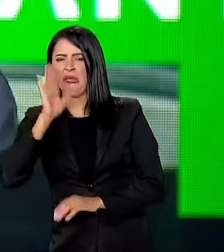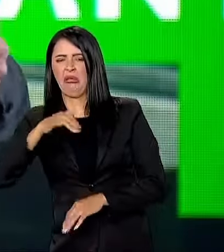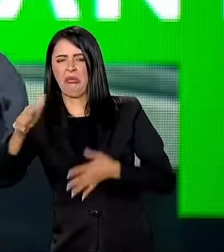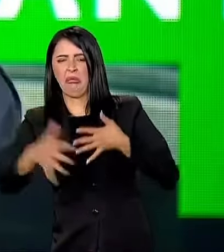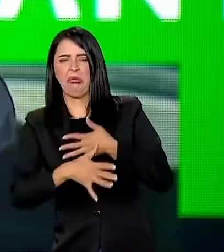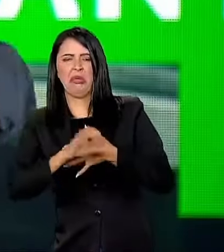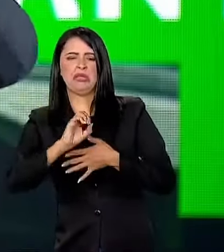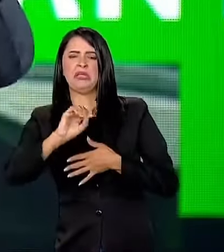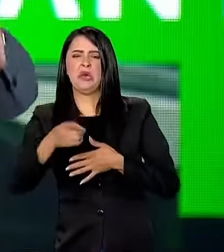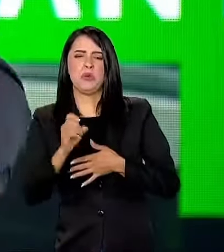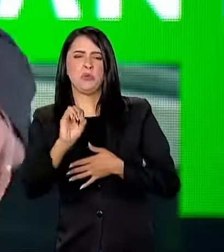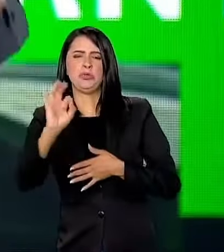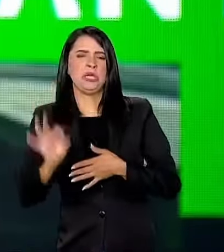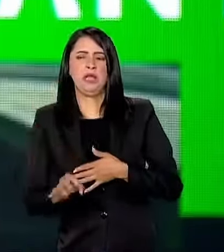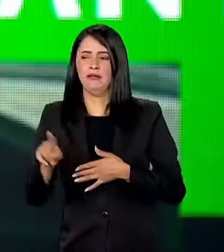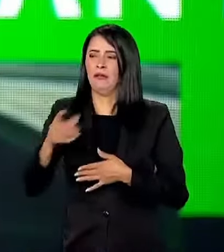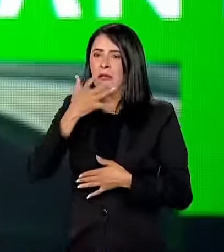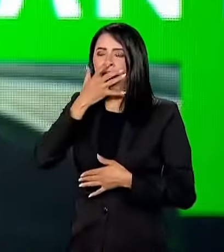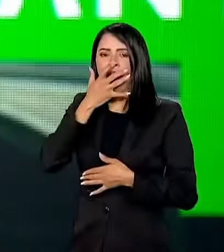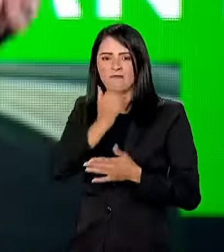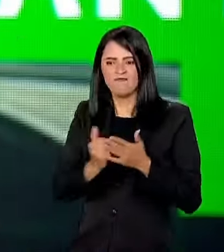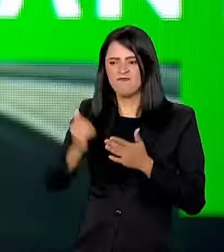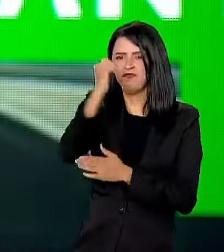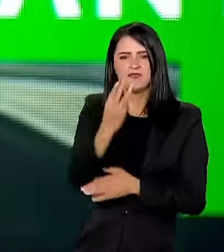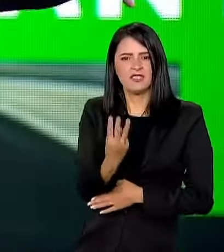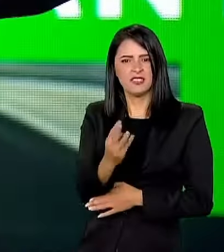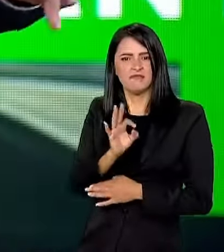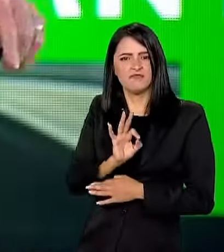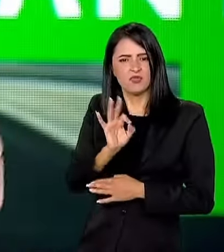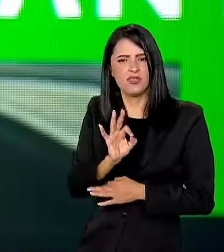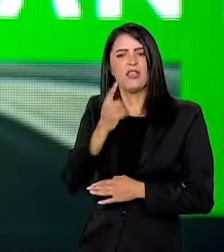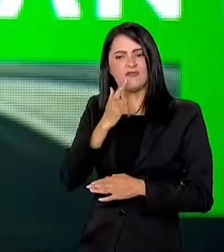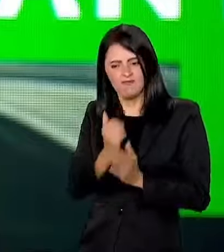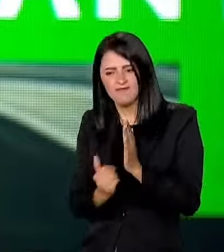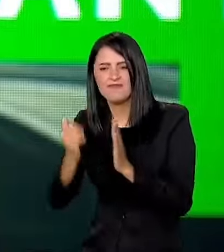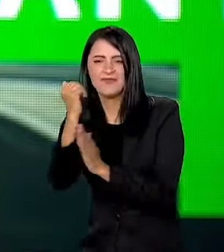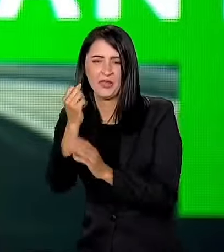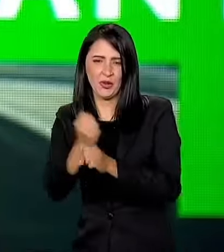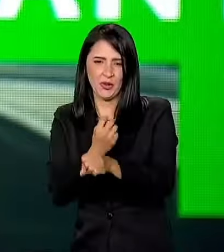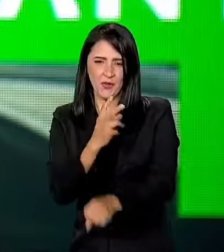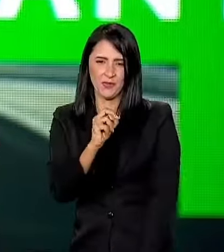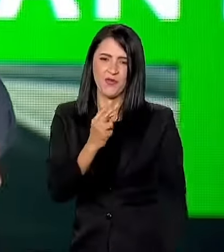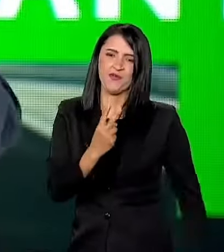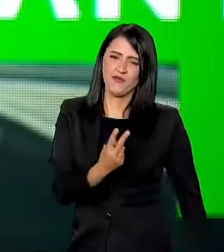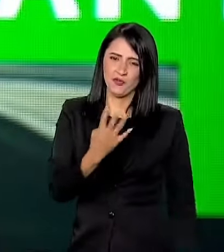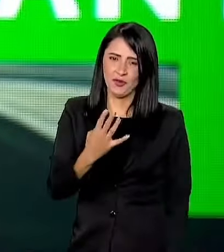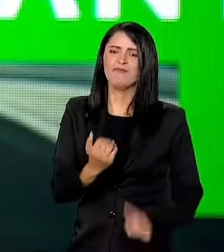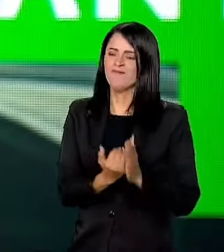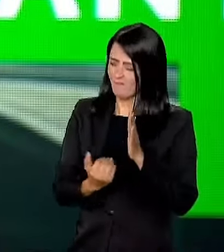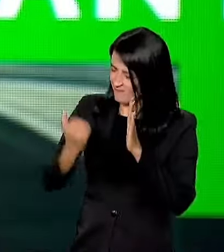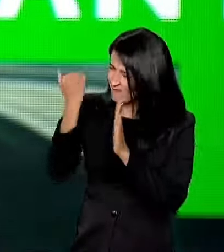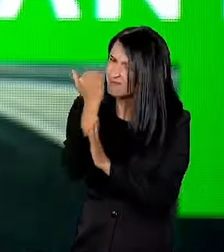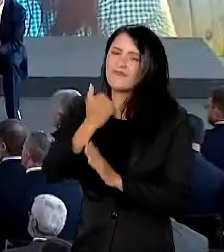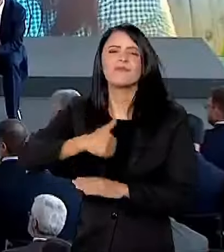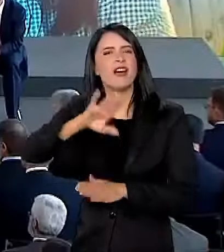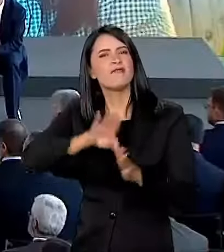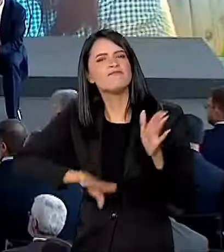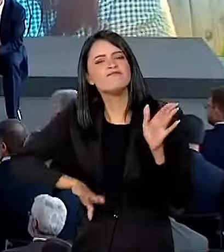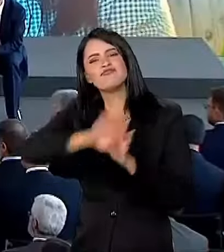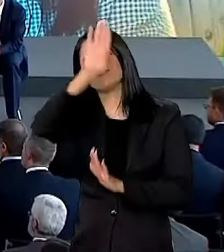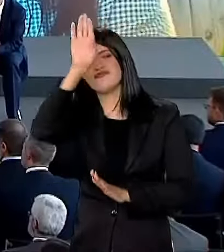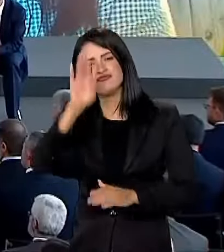menos de 0,8%. O PIB foi a 3% e vai crescer mais em 2004. Vai crescer mais em